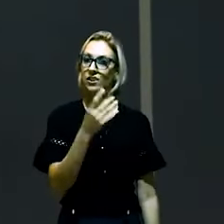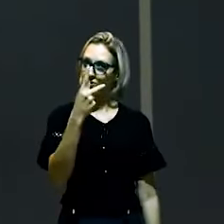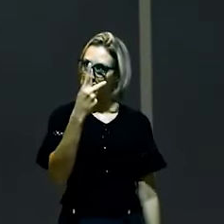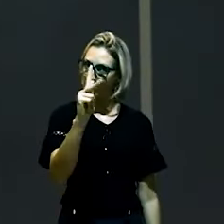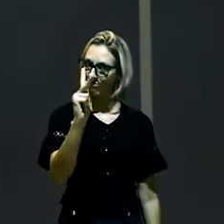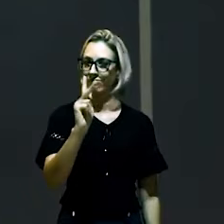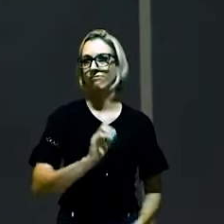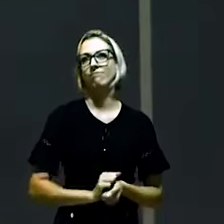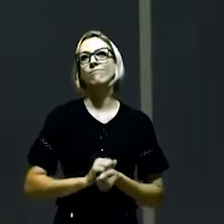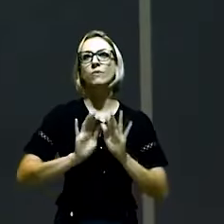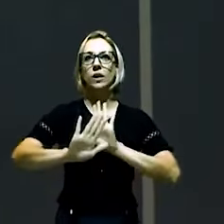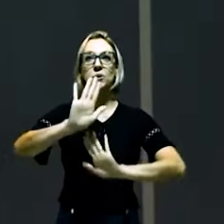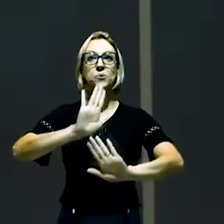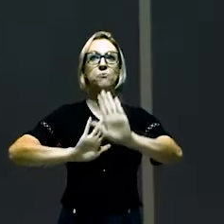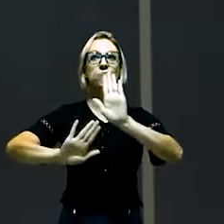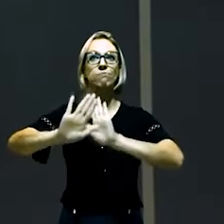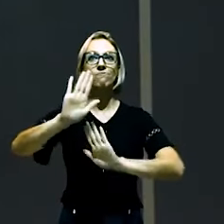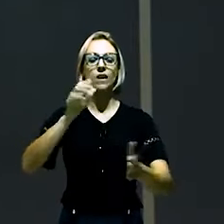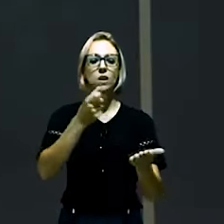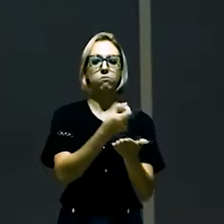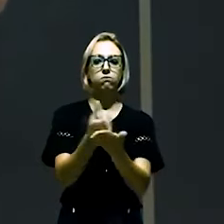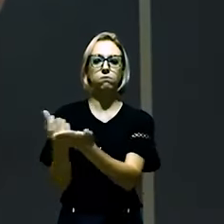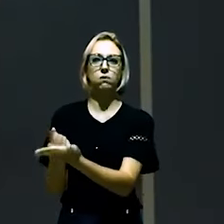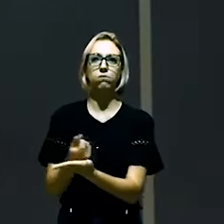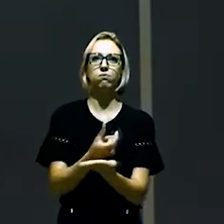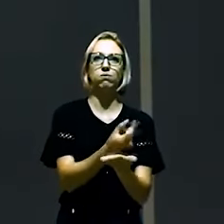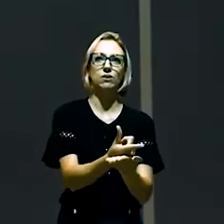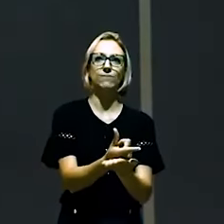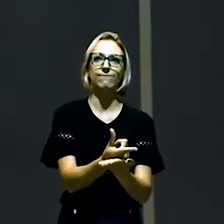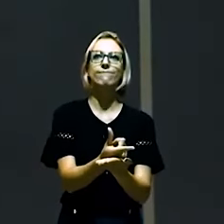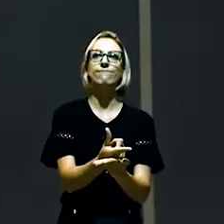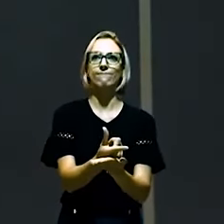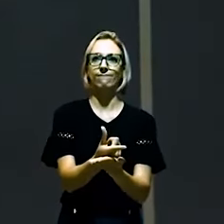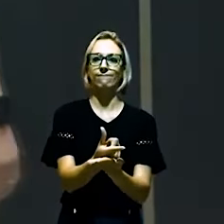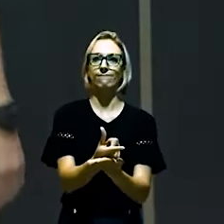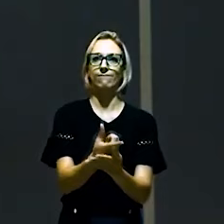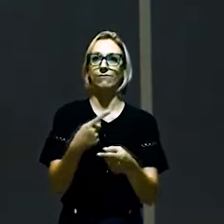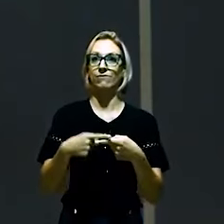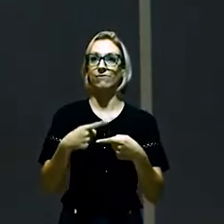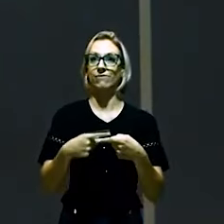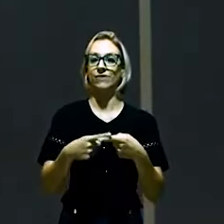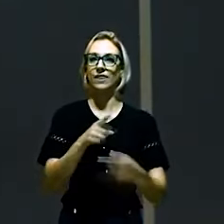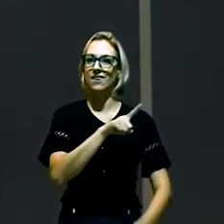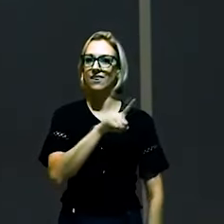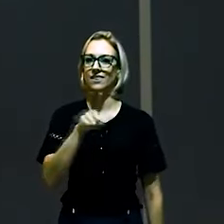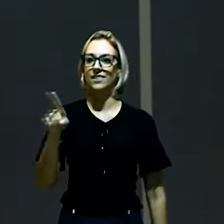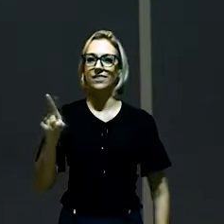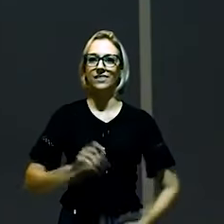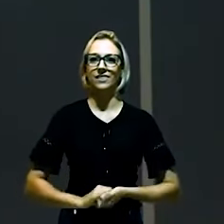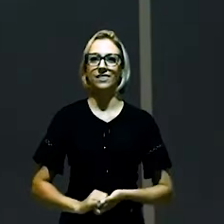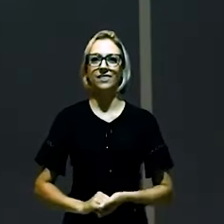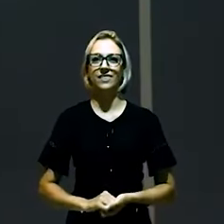Tome cuidado com esses exageros. Sabe por que você vive apertado? Pelos exageros.